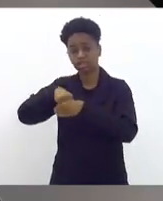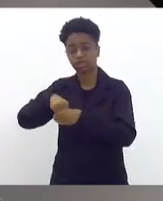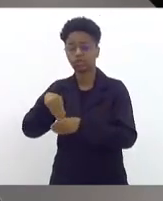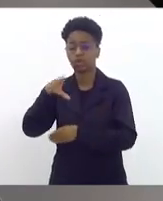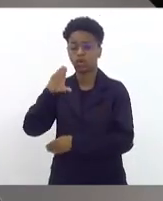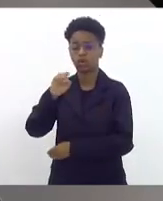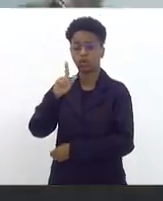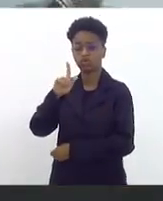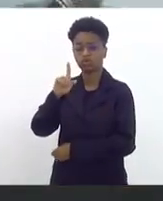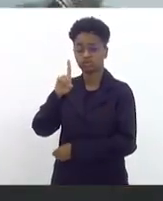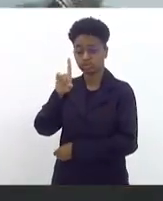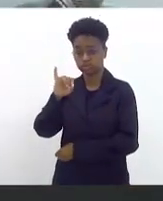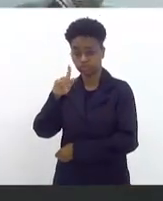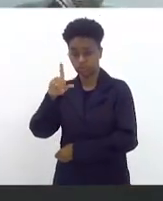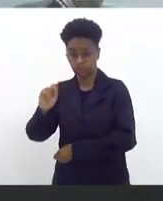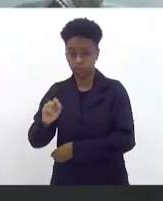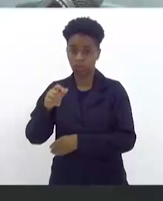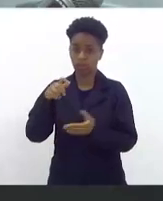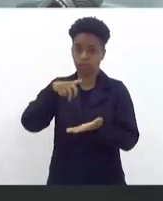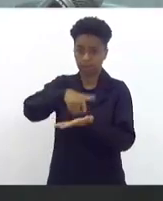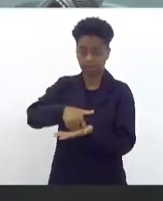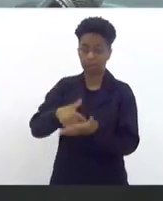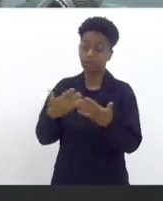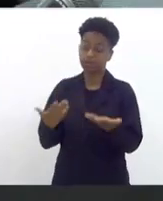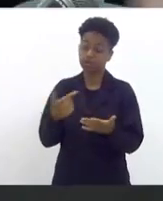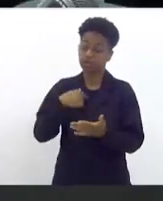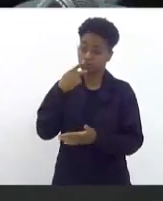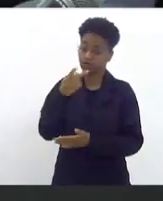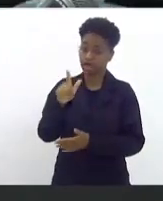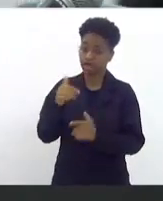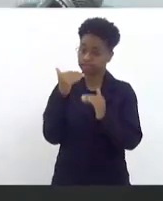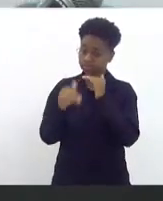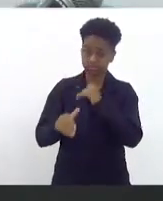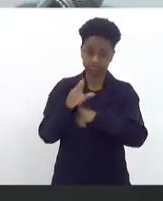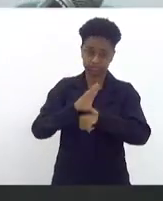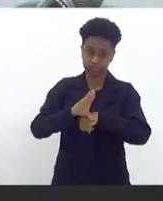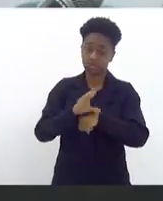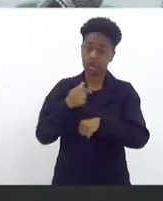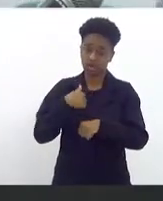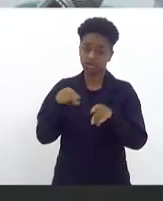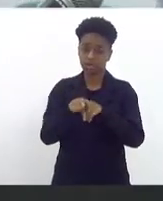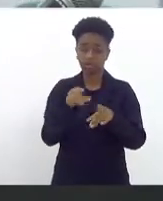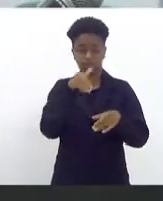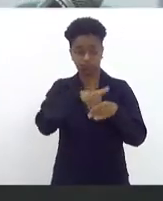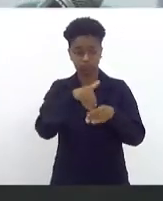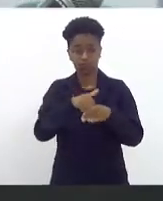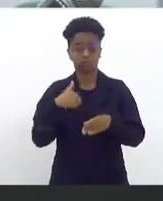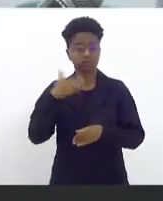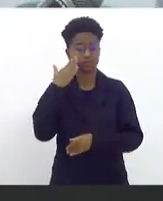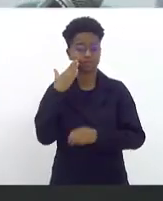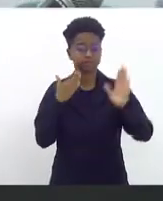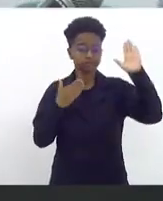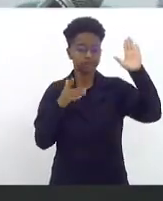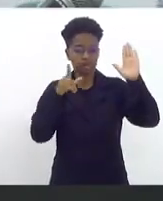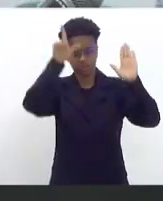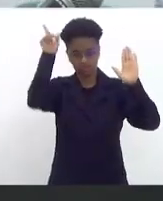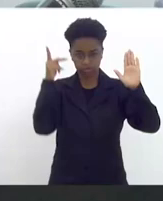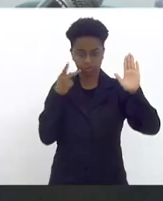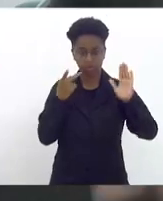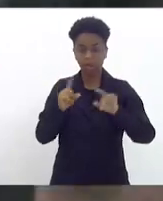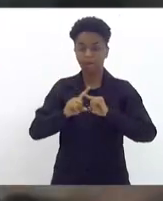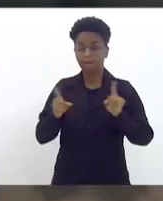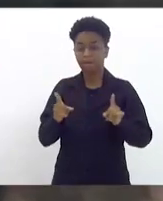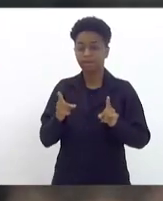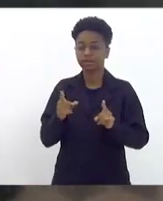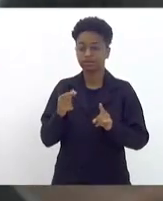que seja de fato Incondicional e já fazendo aqui avançando para o voto sempre Paulo tá escrito pra discussão ainda mas me filia